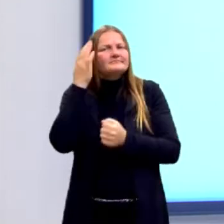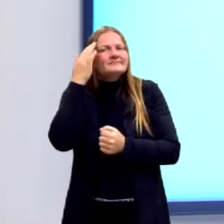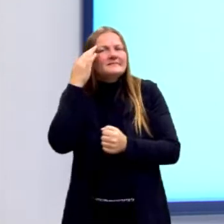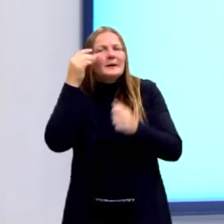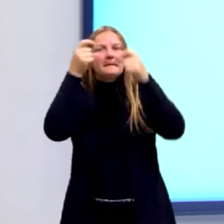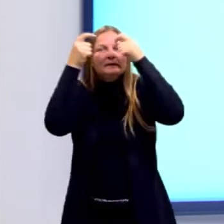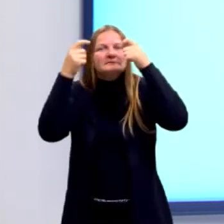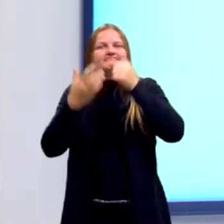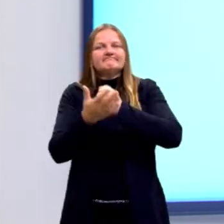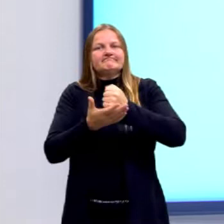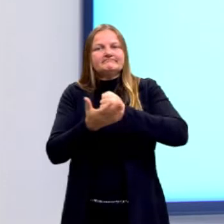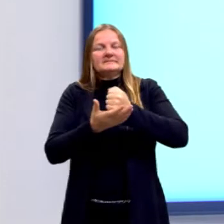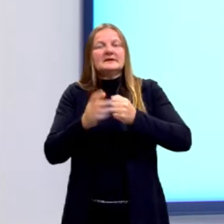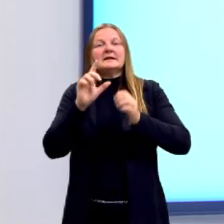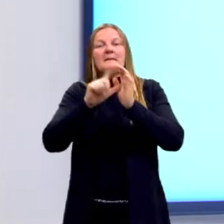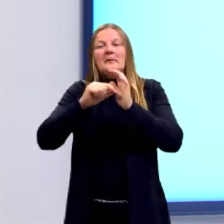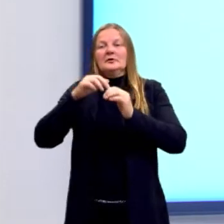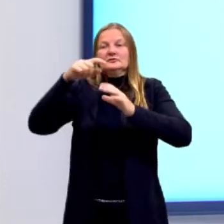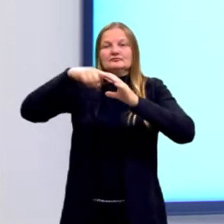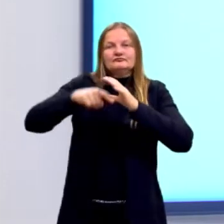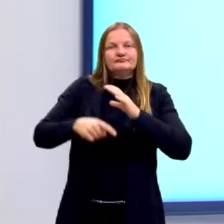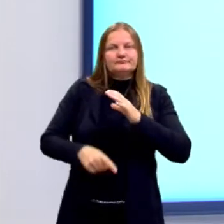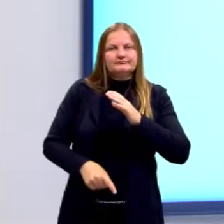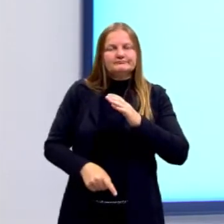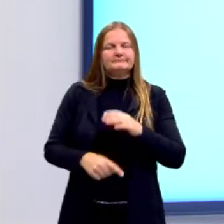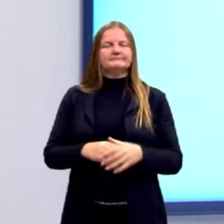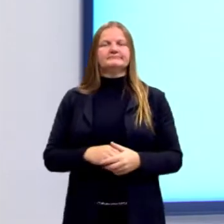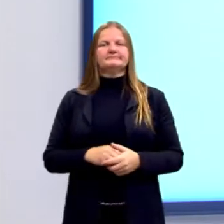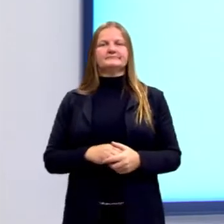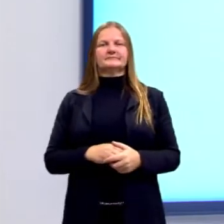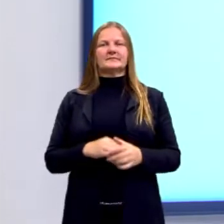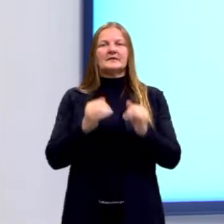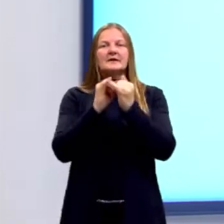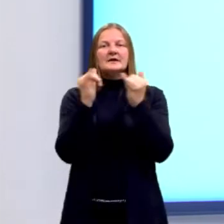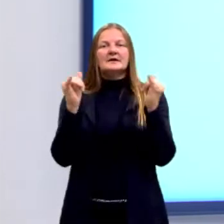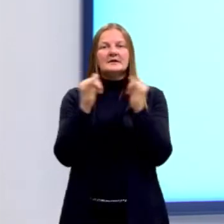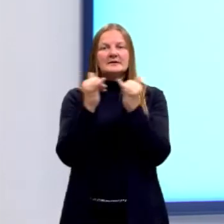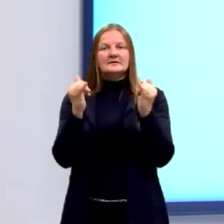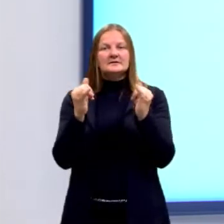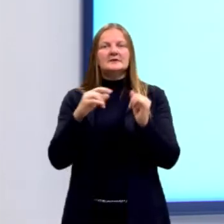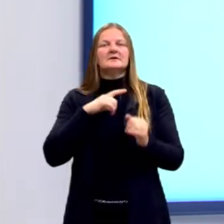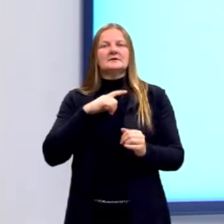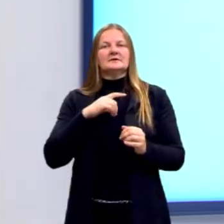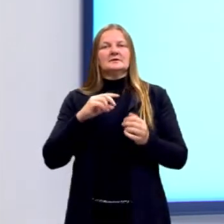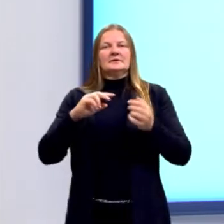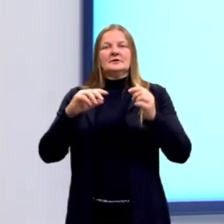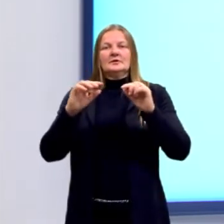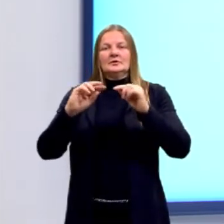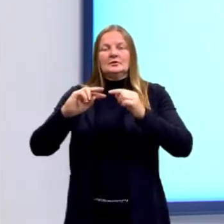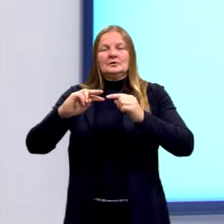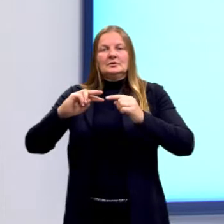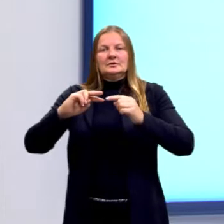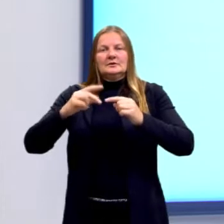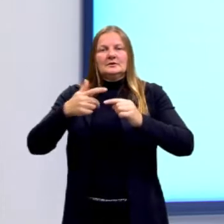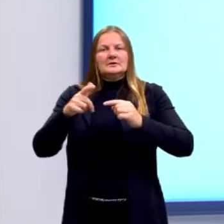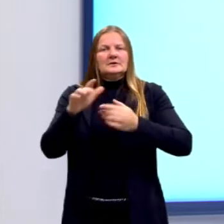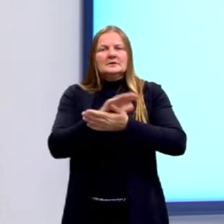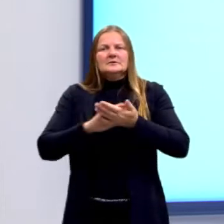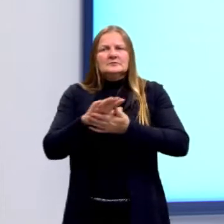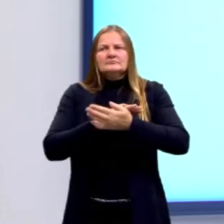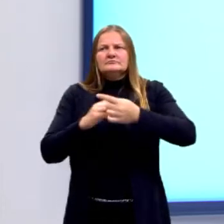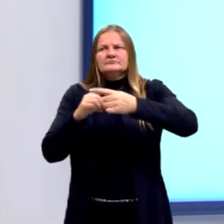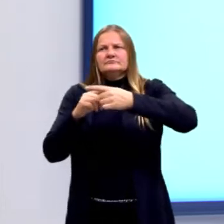para entender o mais complexo depois tá então a energia né potencial que nenhuma a gente não tem